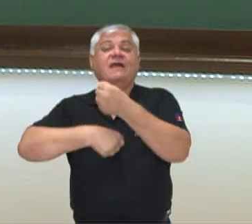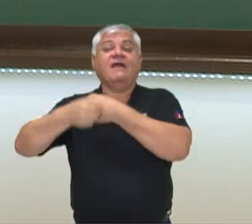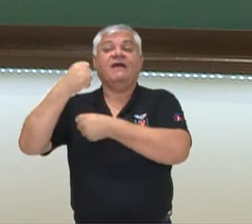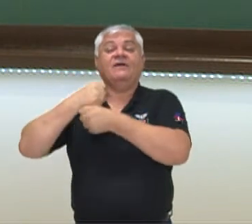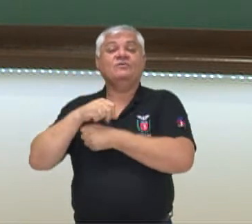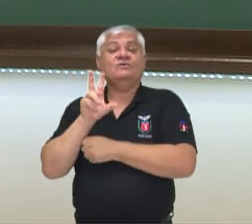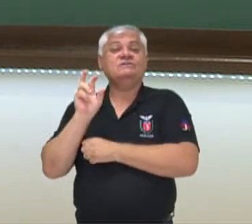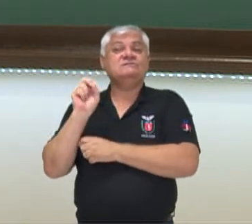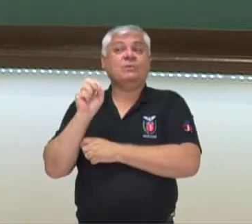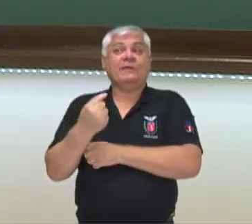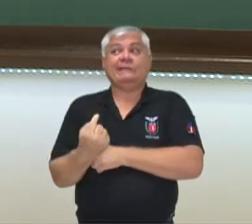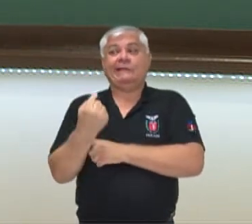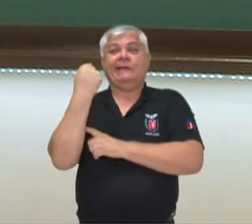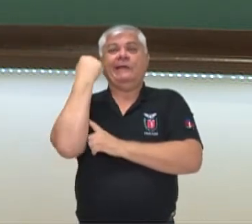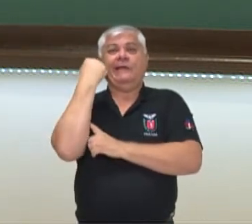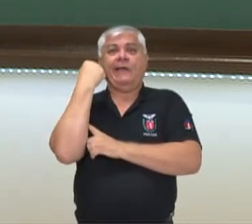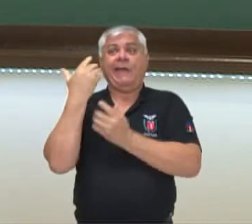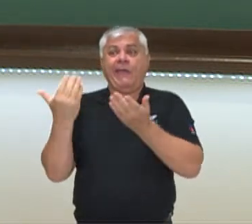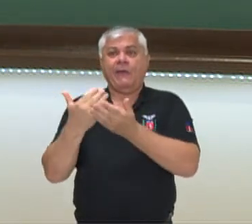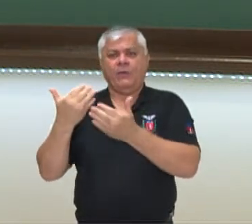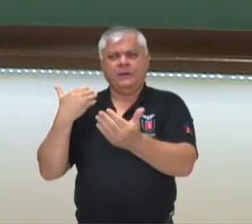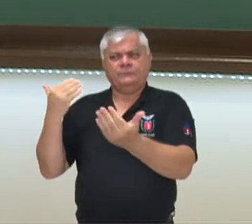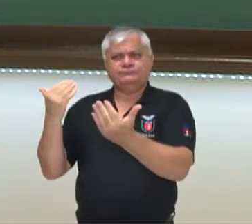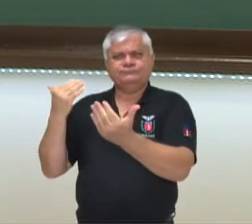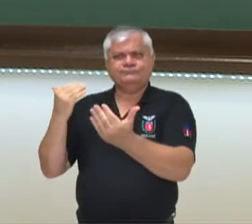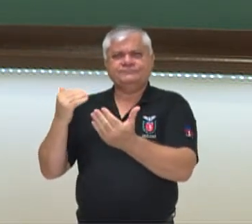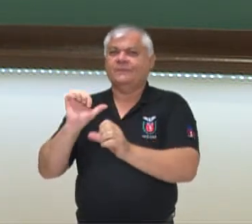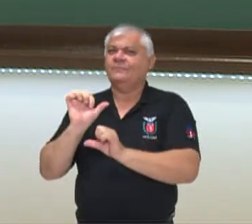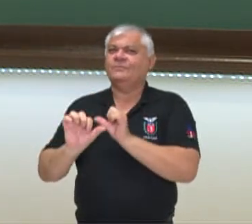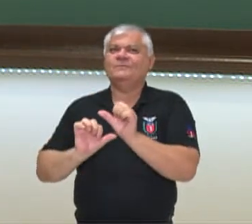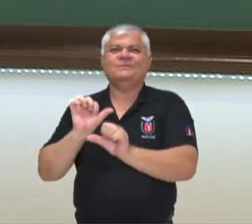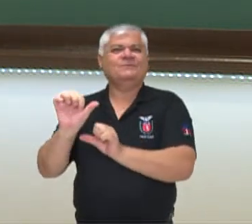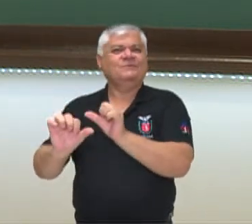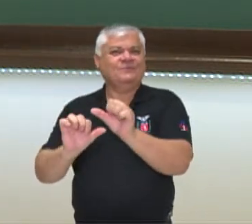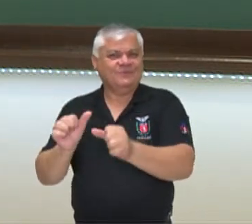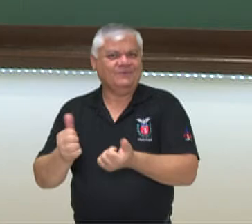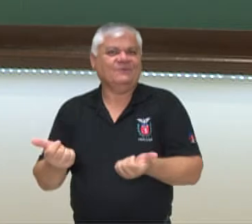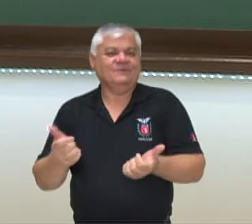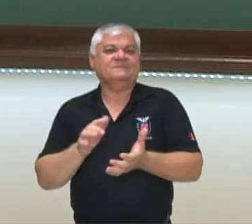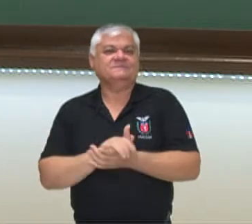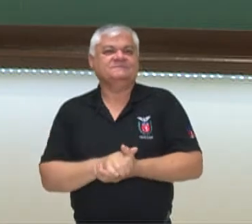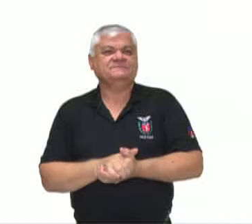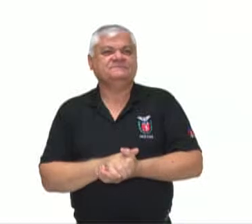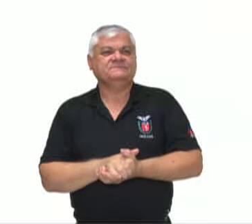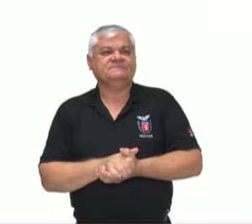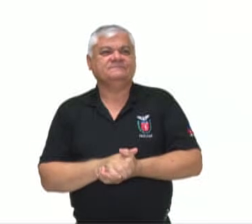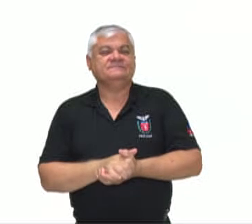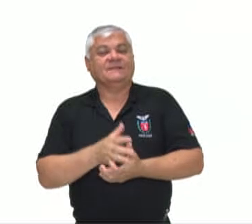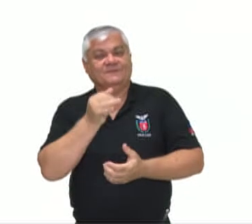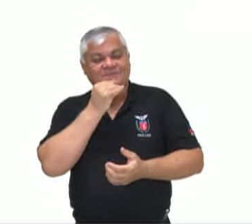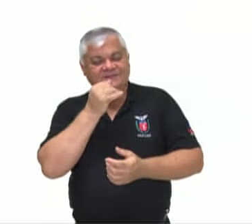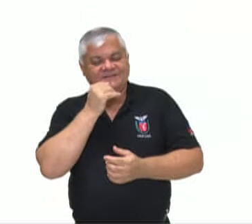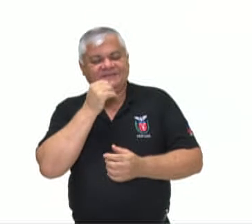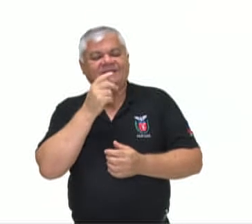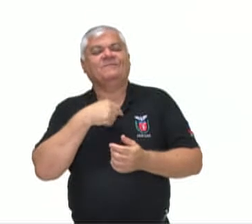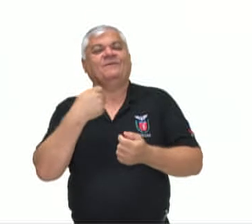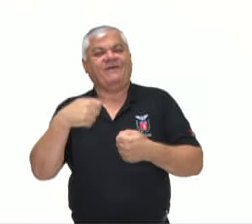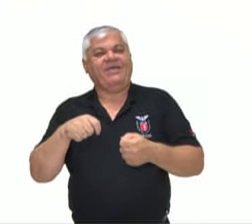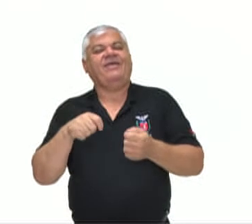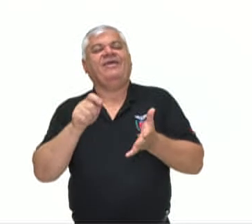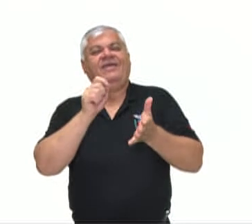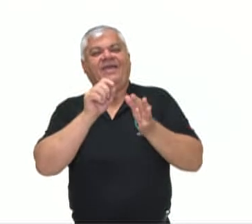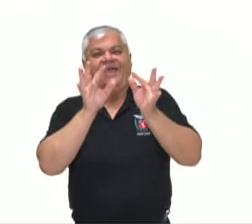hoje, quais valores morais se alteraram aí ao longo dessas décadas? Então, né, uma reescrita possível